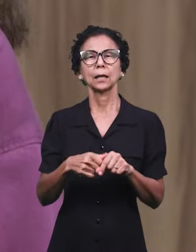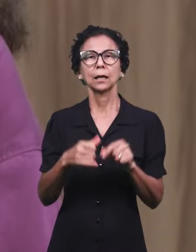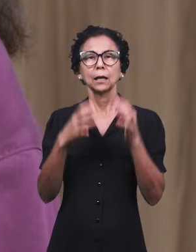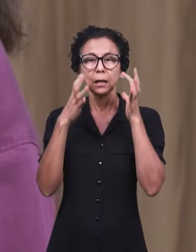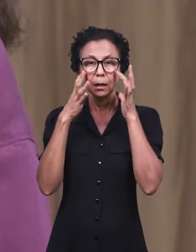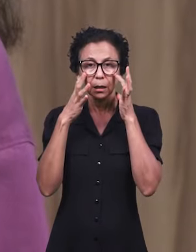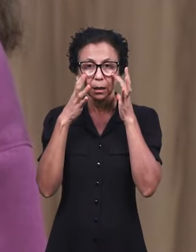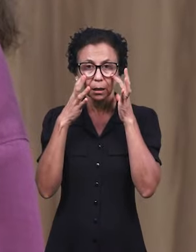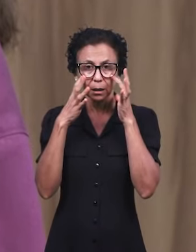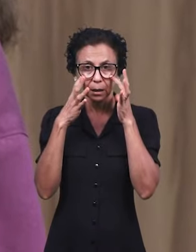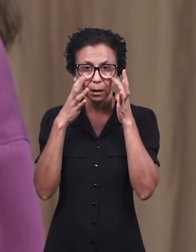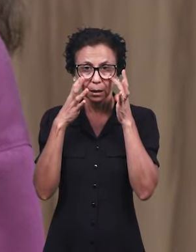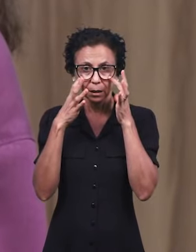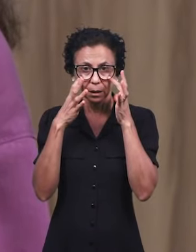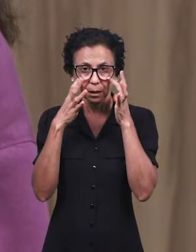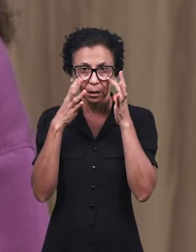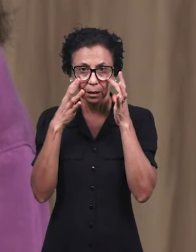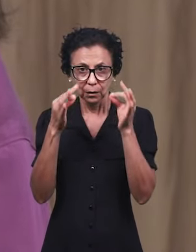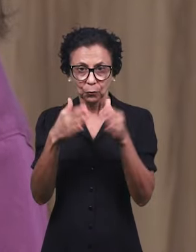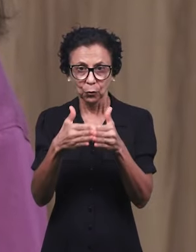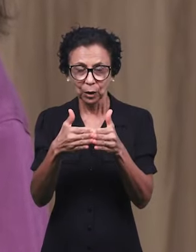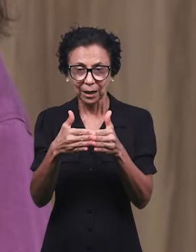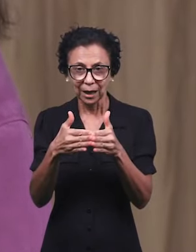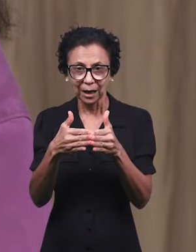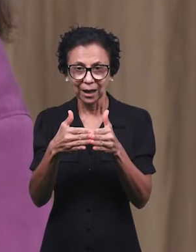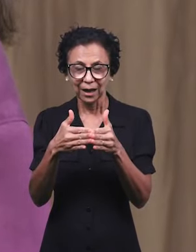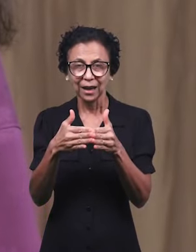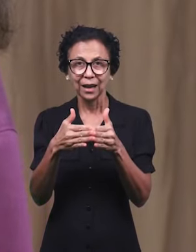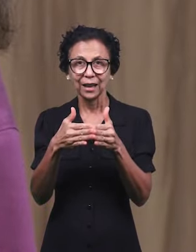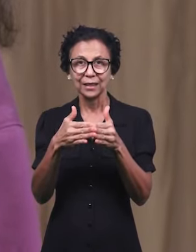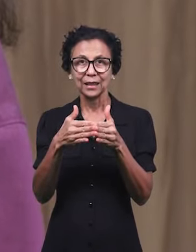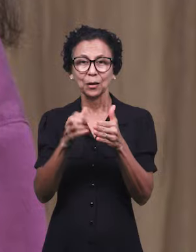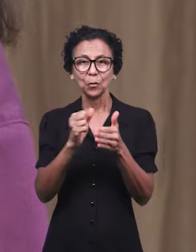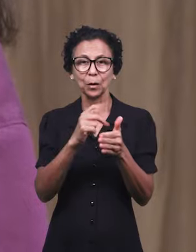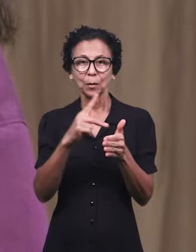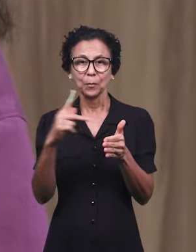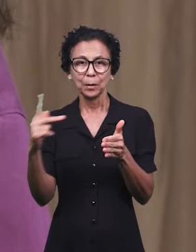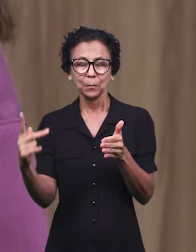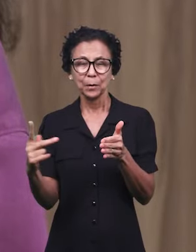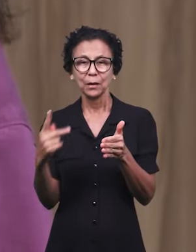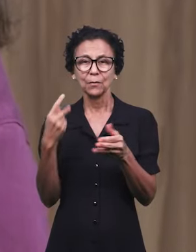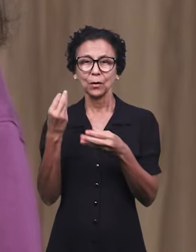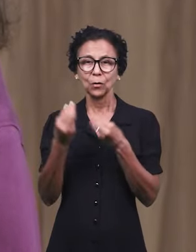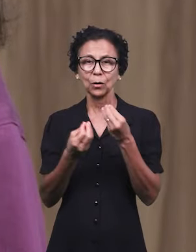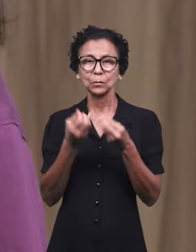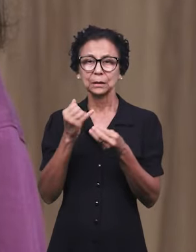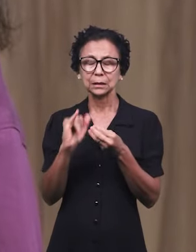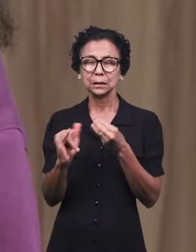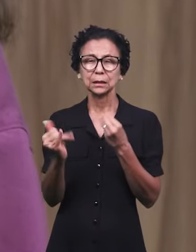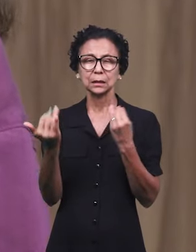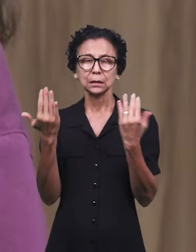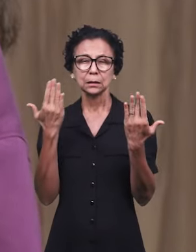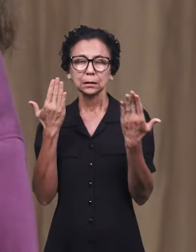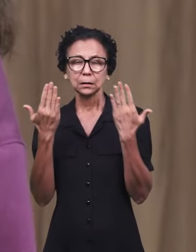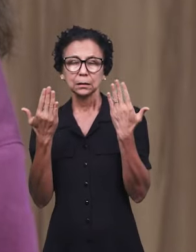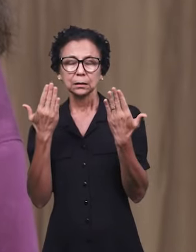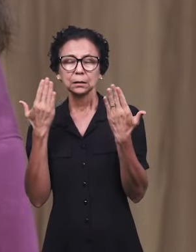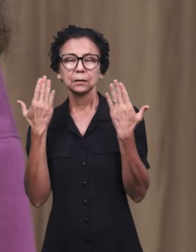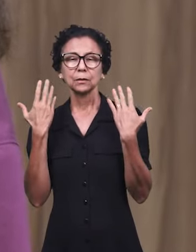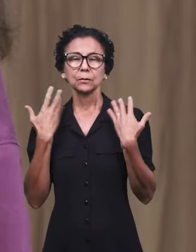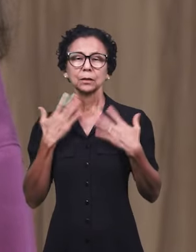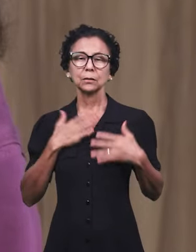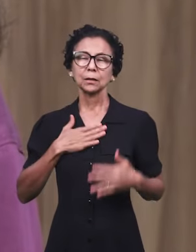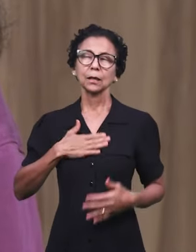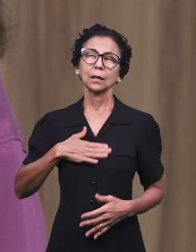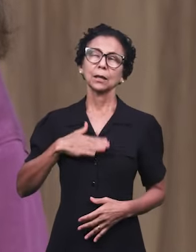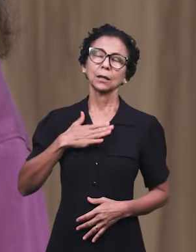coloca ali a sua atenção nesses aplicativos, nesses vídeos, e eles vão guiando, né, como se fosse uma terapia mesmo, assim, né, vão guiando ali para